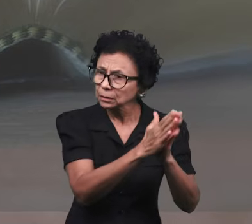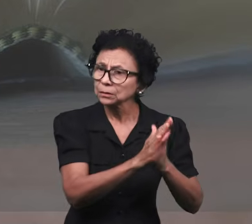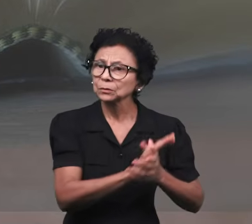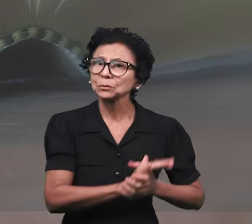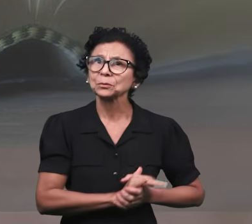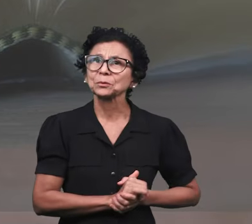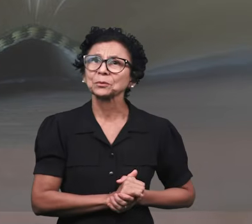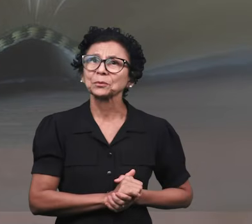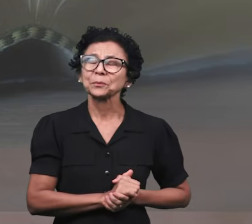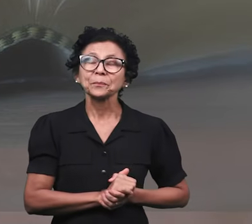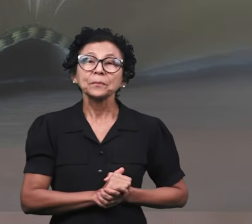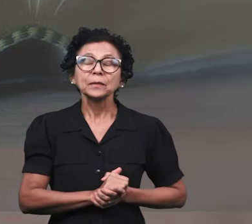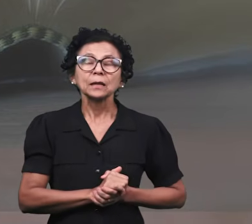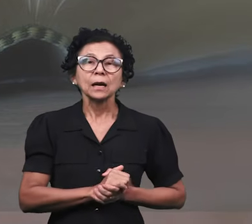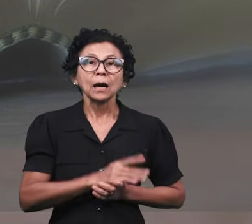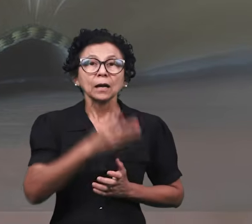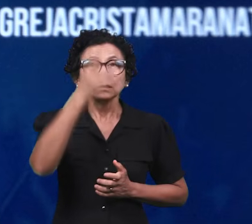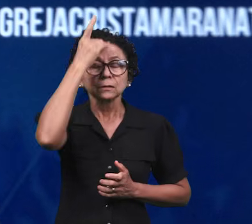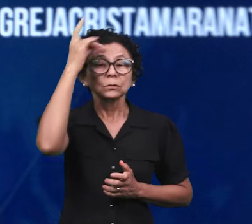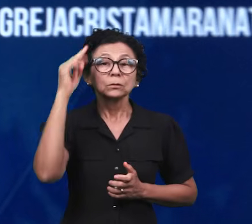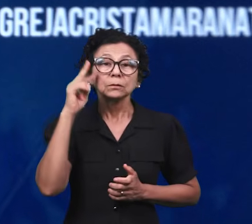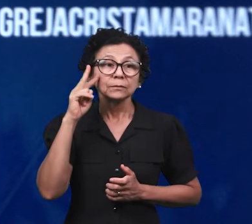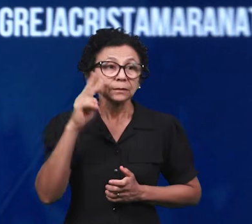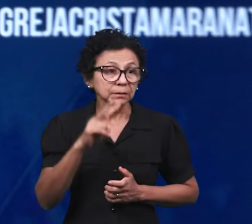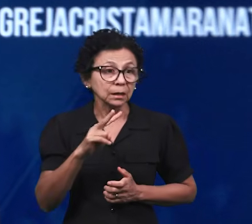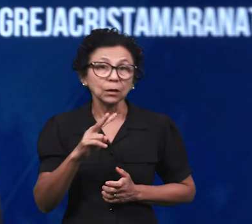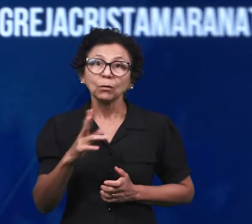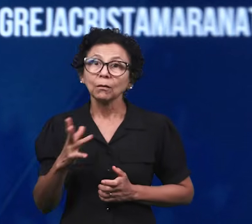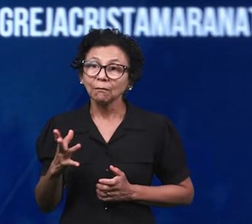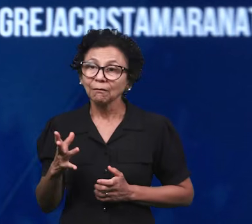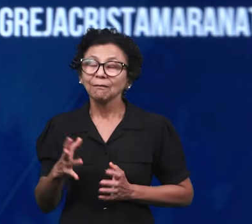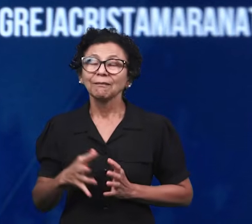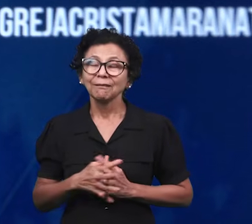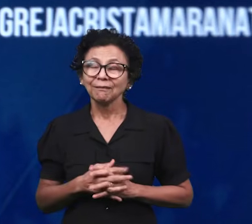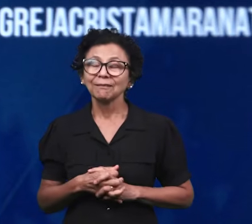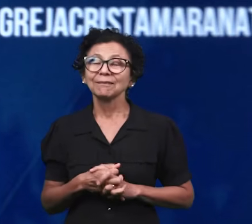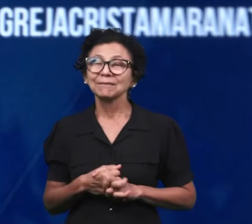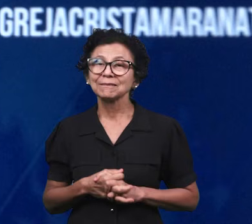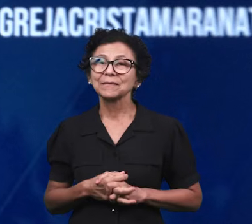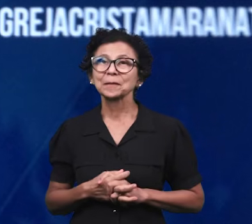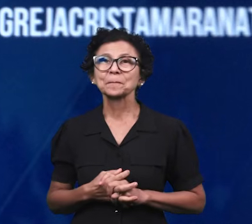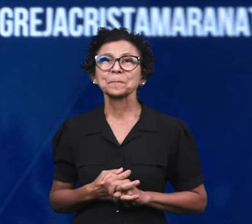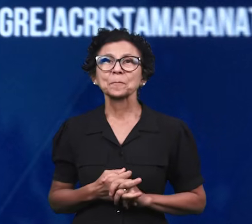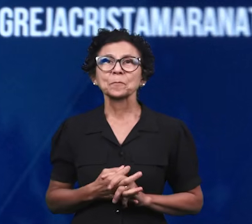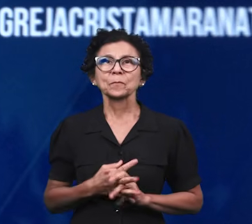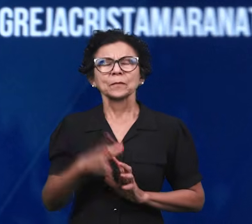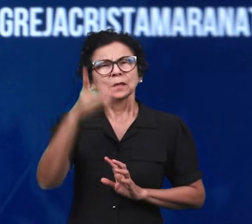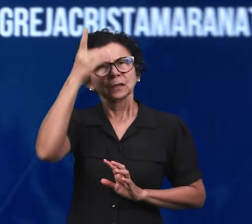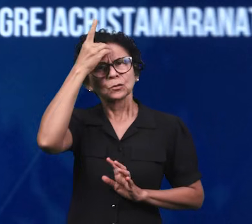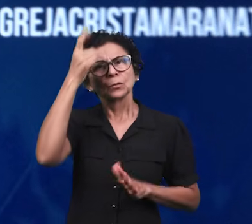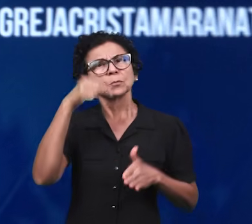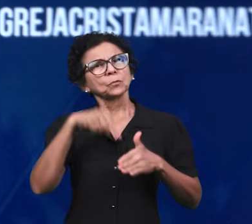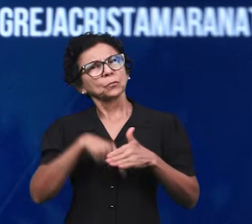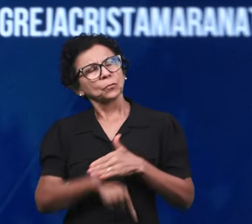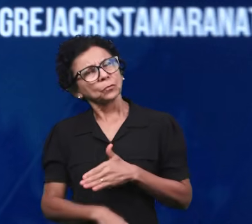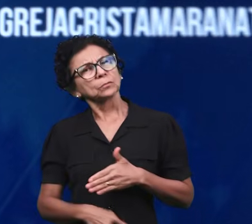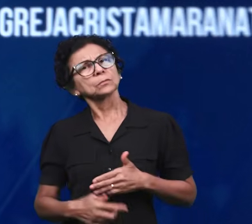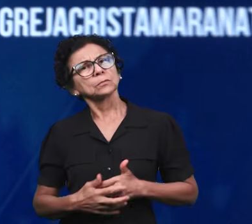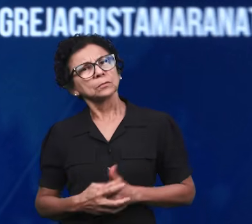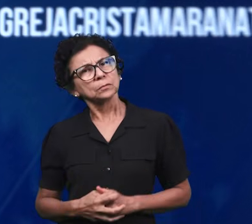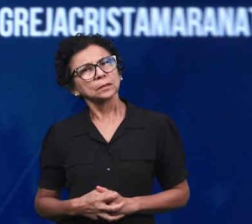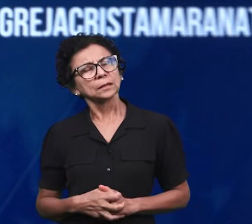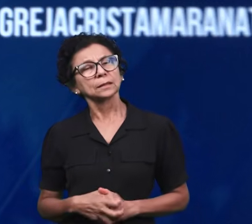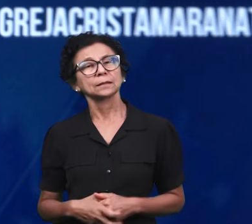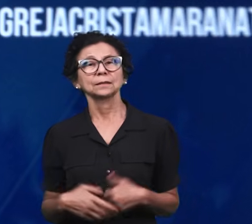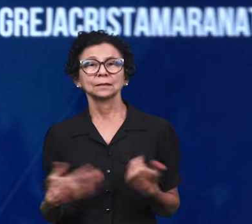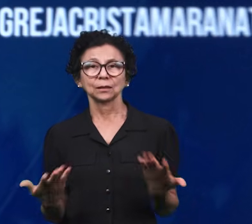e numa visão o que ele viu. Meus irmãos, vejam a profundidade desse dom espiritual. É isso que o